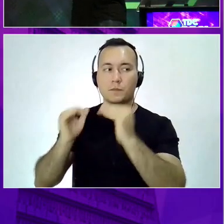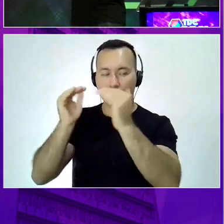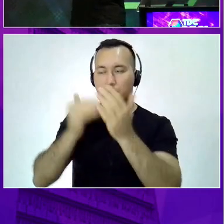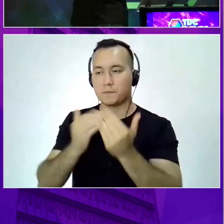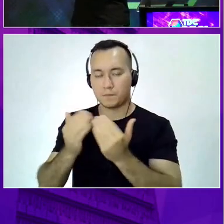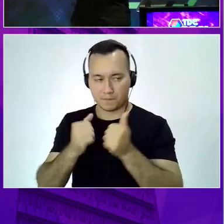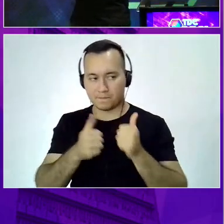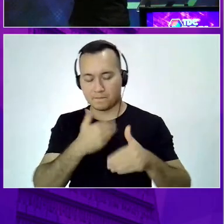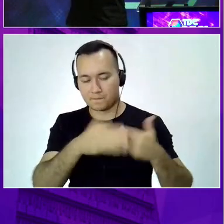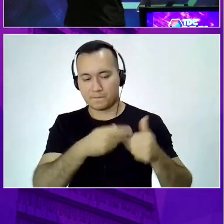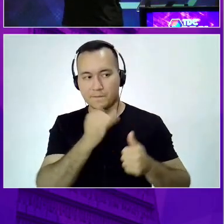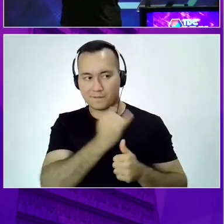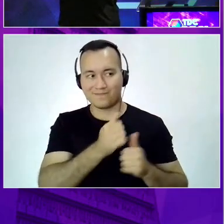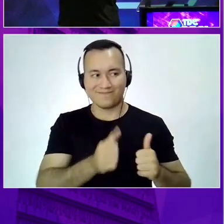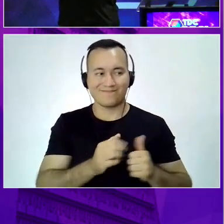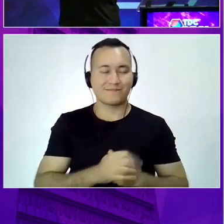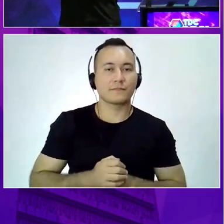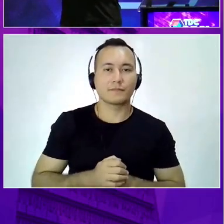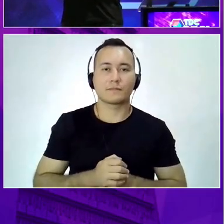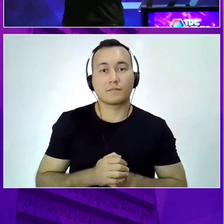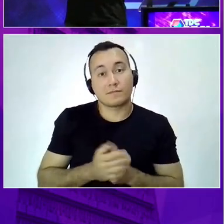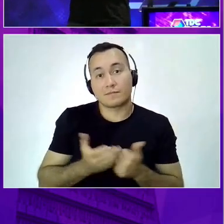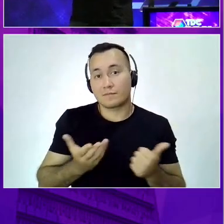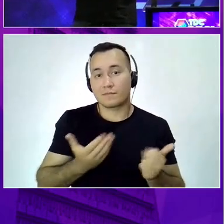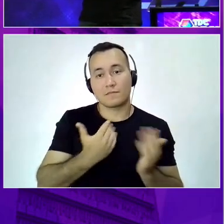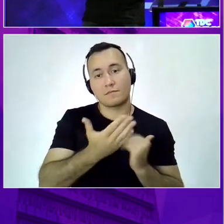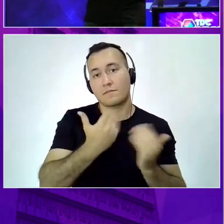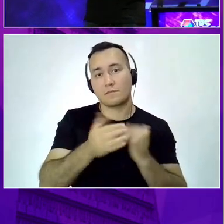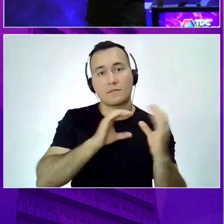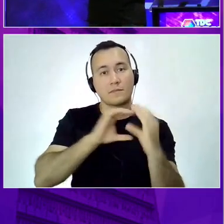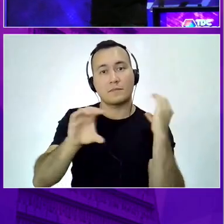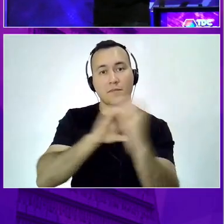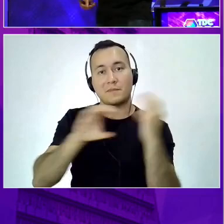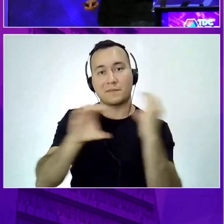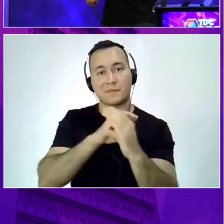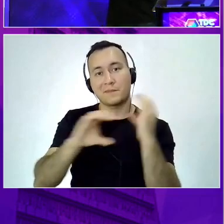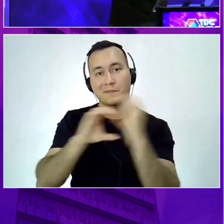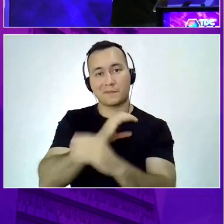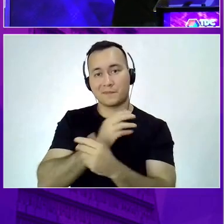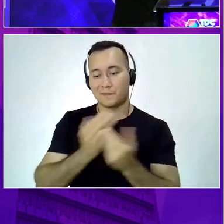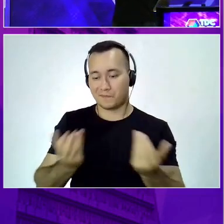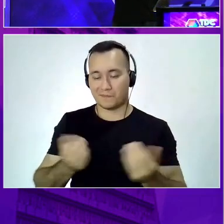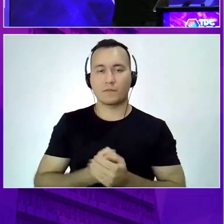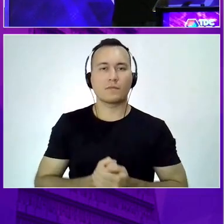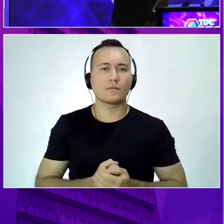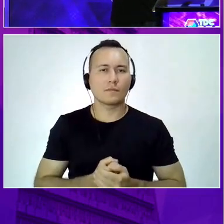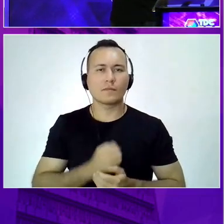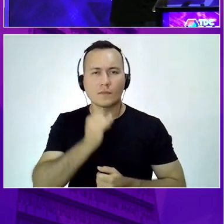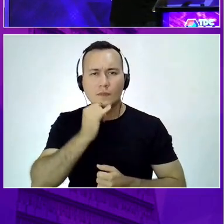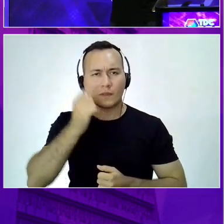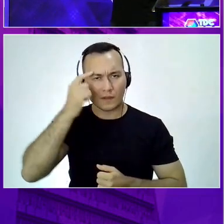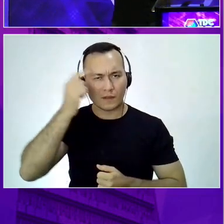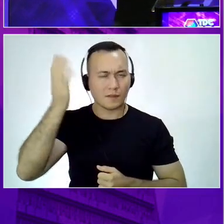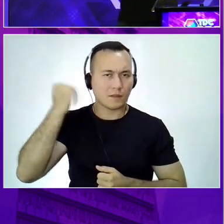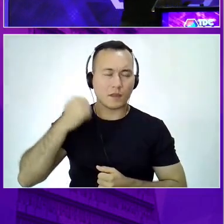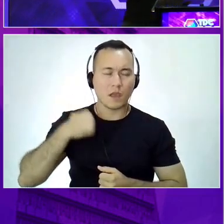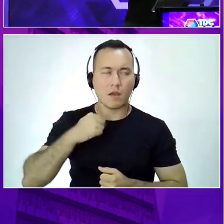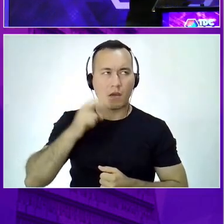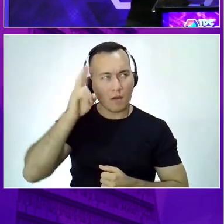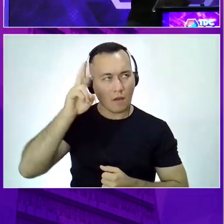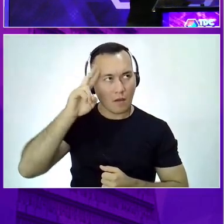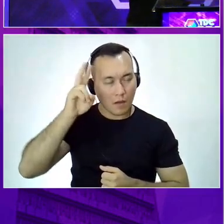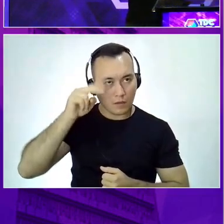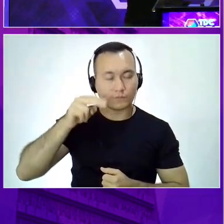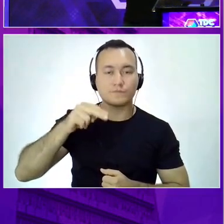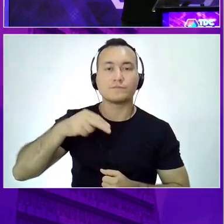e isso, inclusive na Black Friday, uma vez aí numa empresa, a gente subiu algo, deu